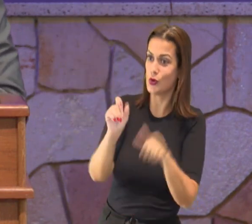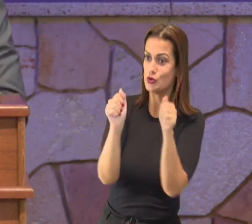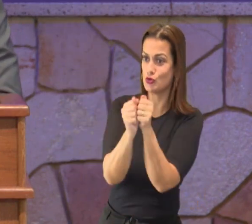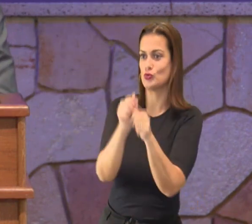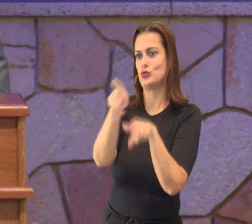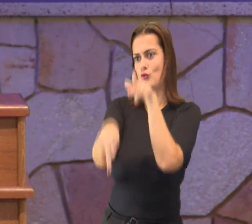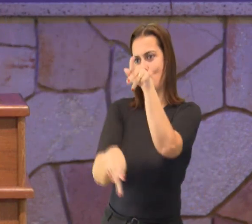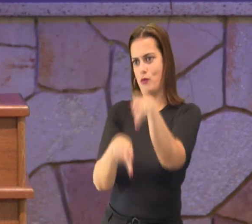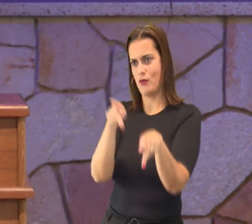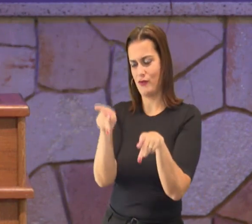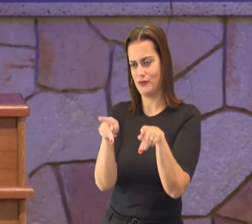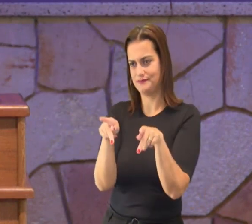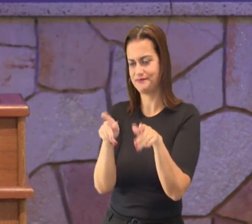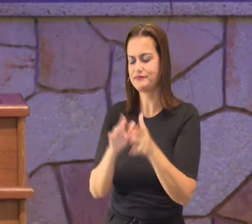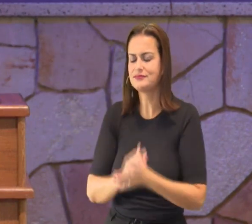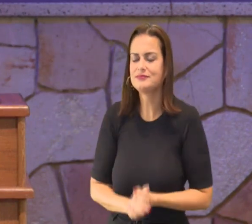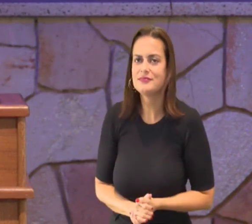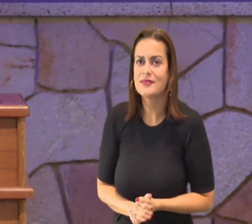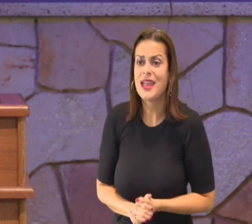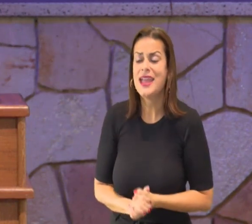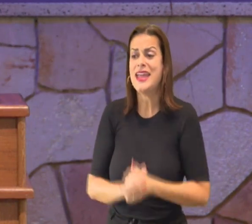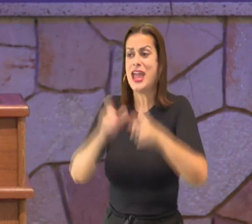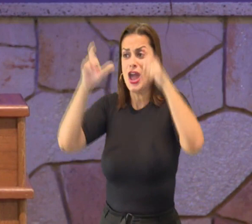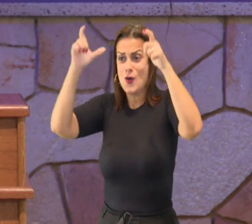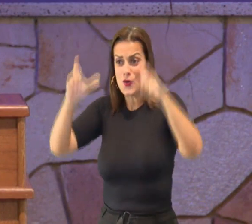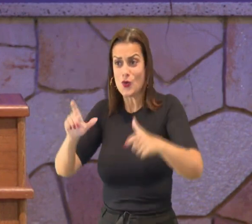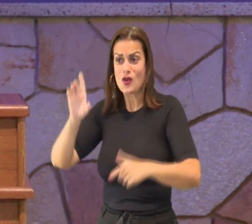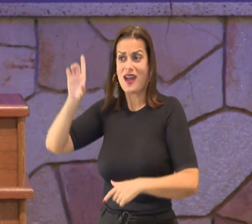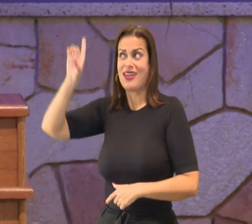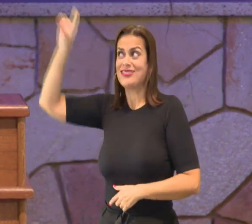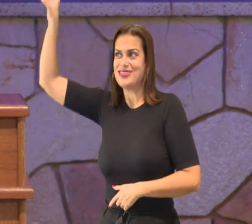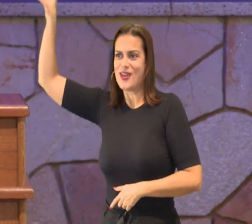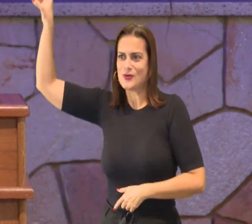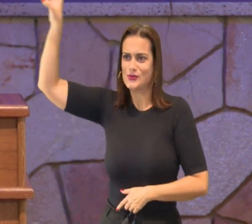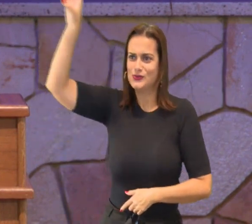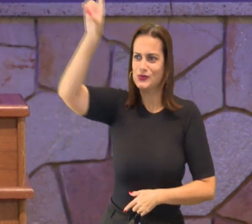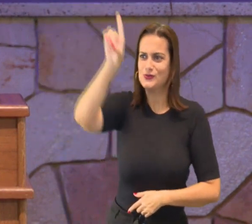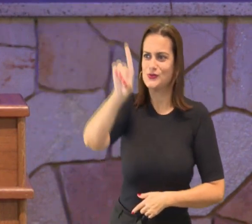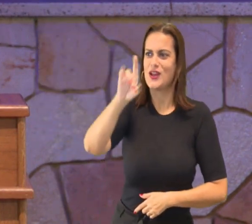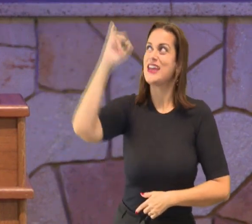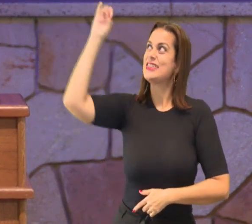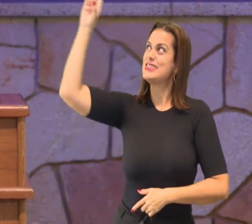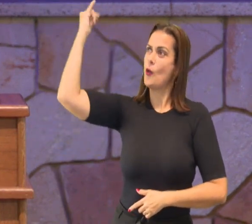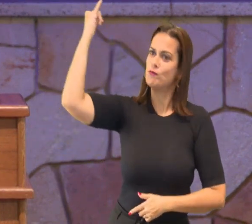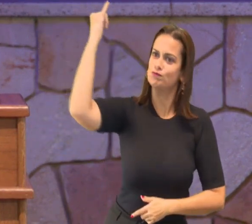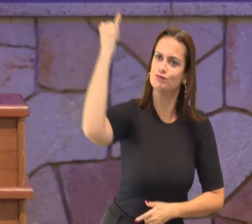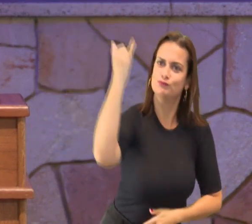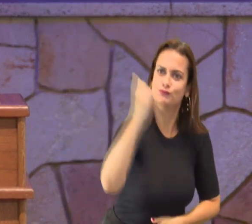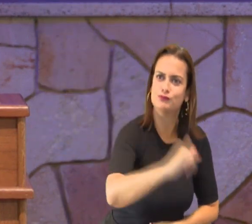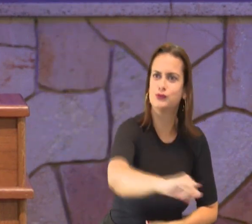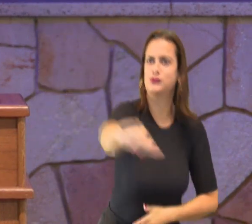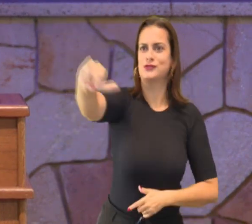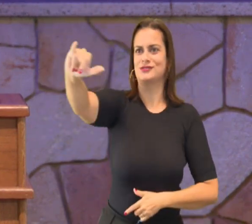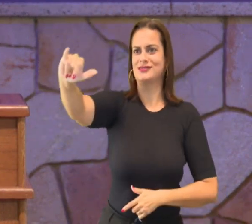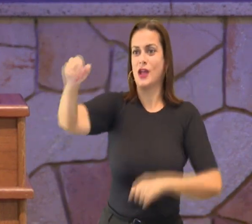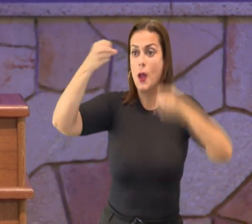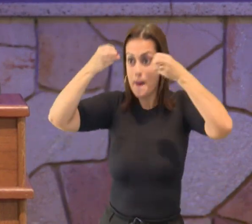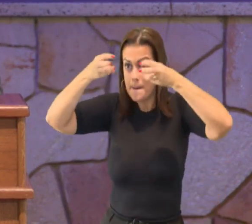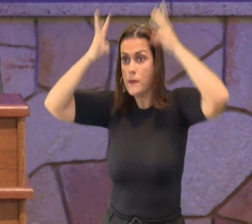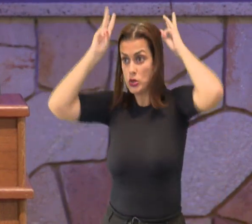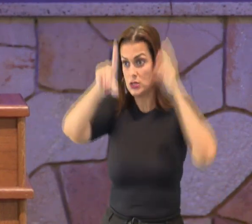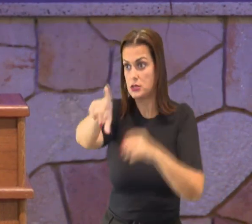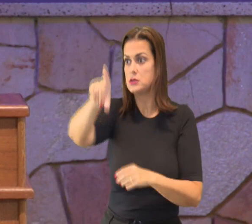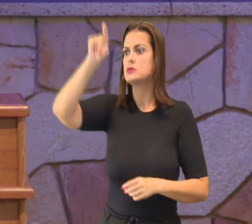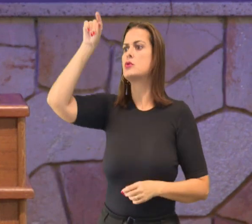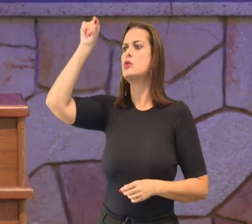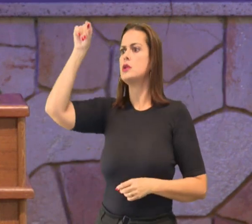povo. É o lugar da revelação divina, é o lugar da fala de Deus. Moisés, o escolhido por